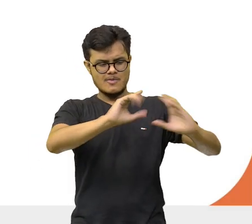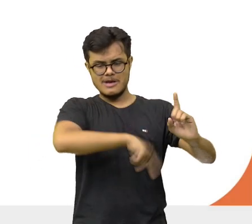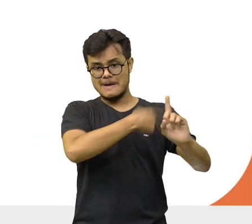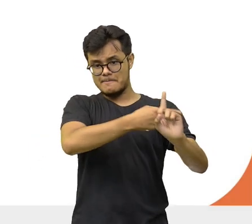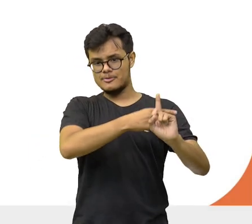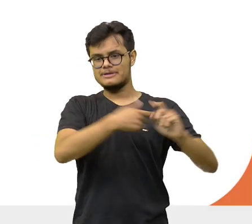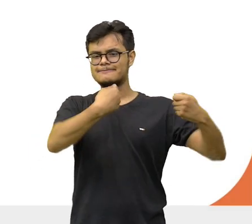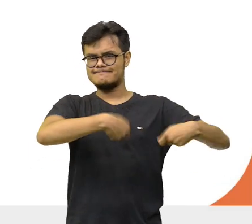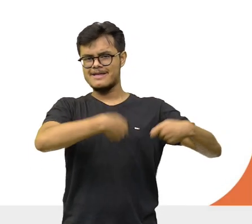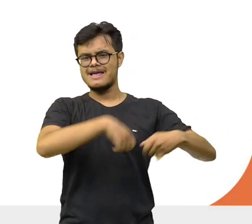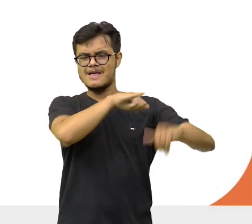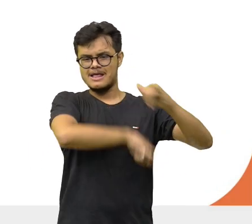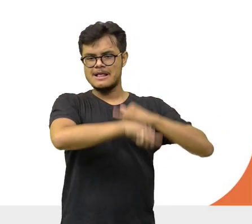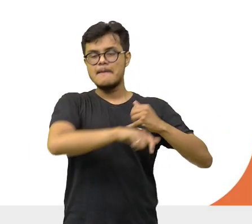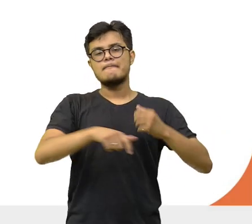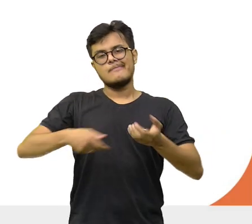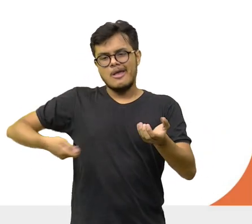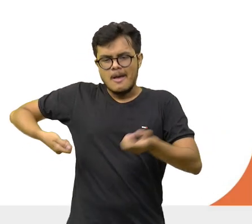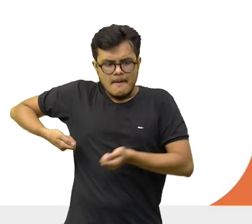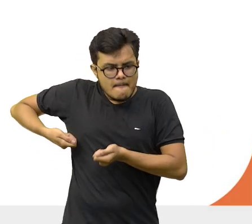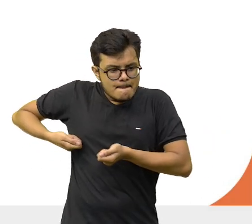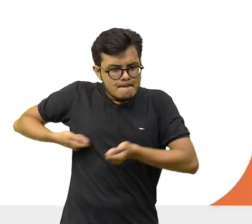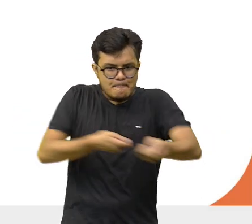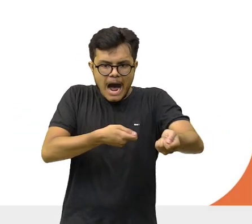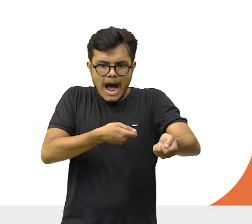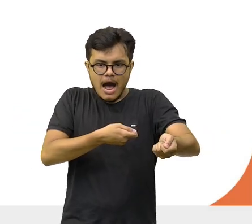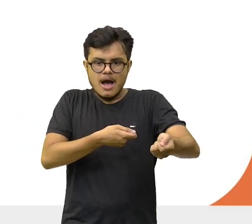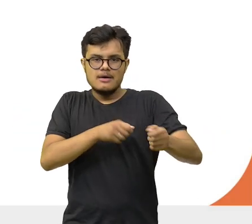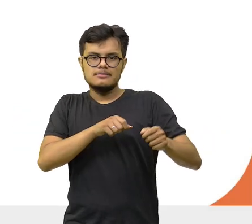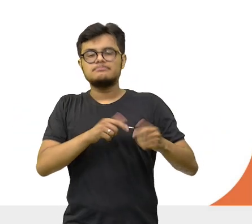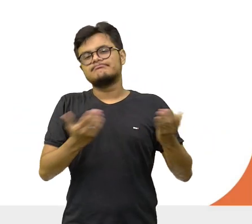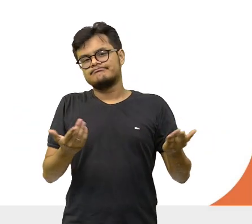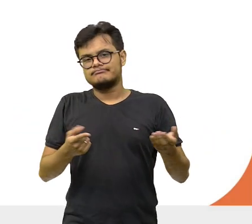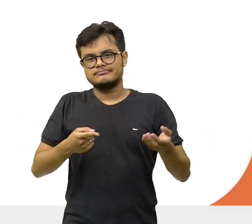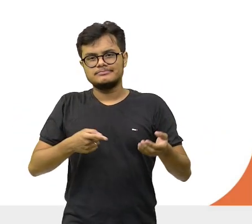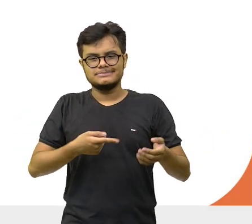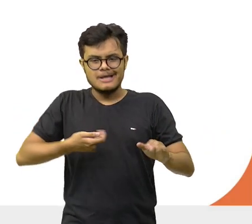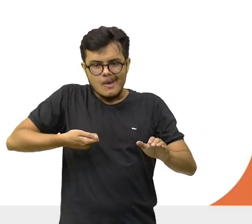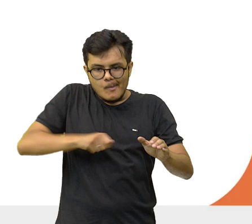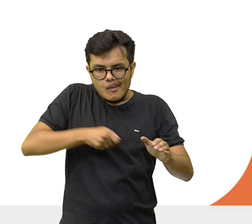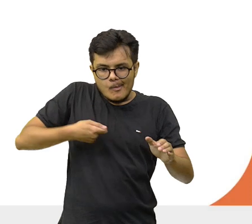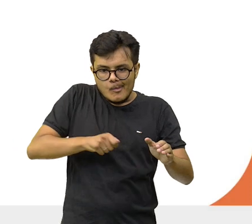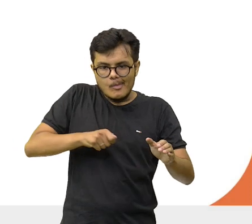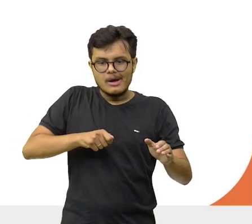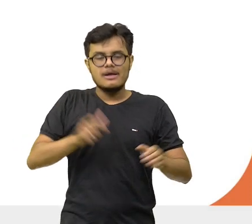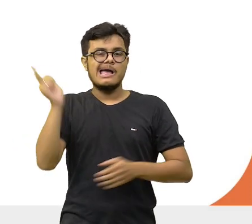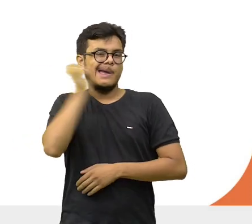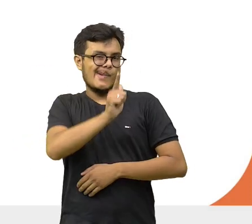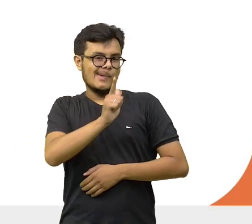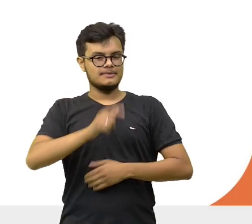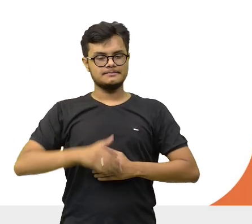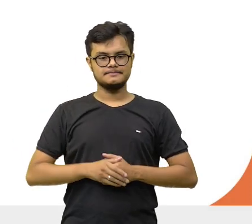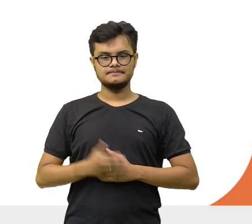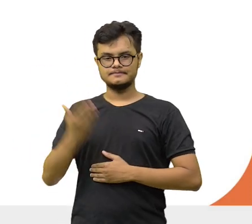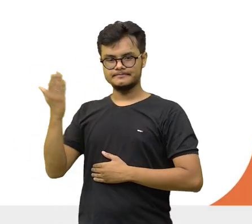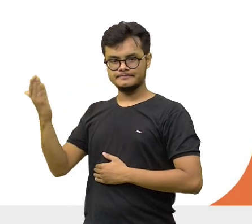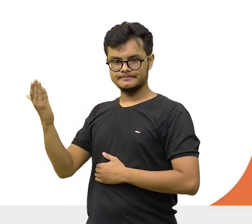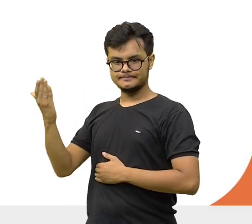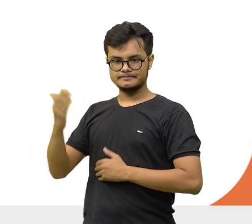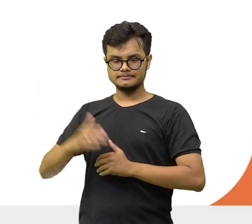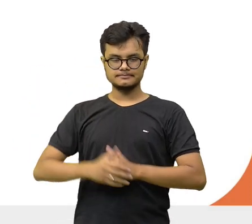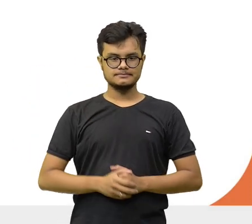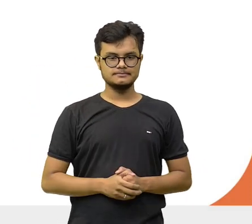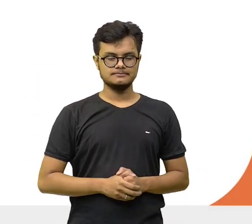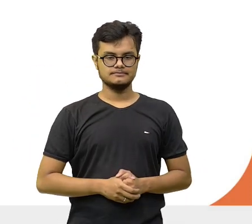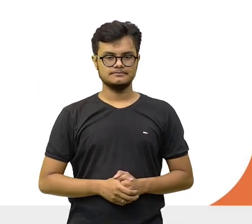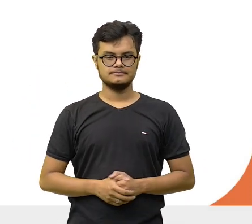deve-se desferir um golpe com um taco que deve acertar as outras bolas a fim de jogá-las no buraco da mesa. Considerem